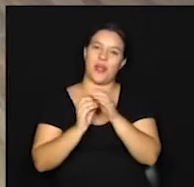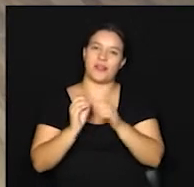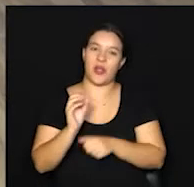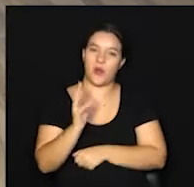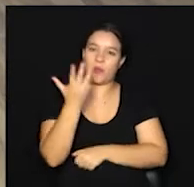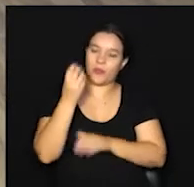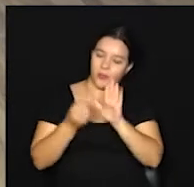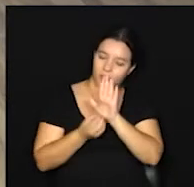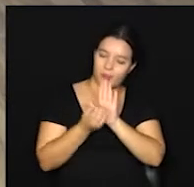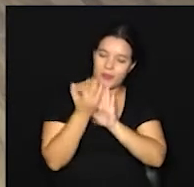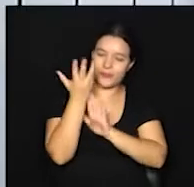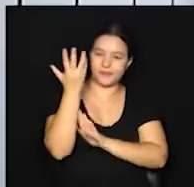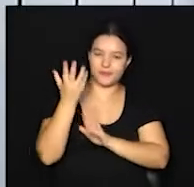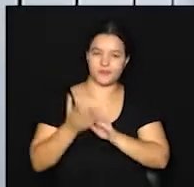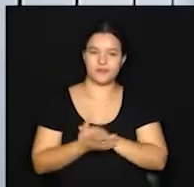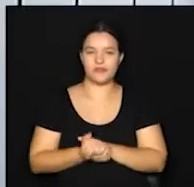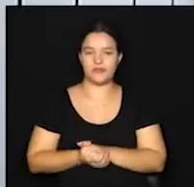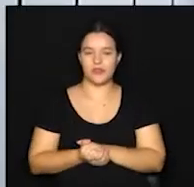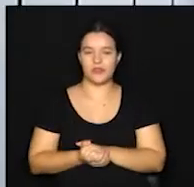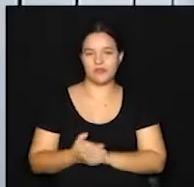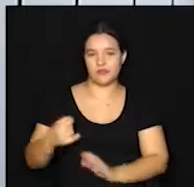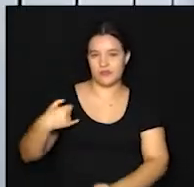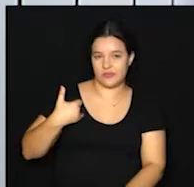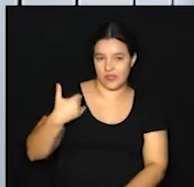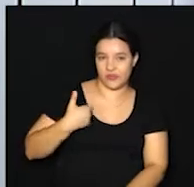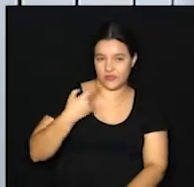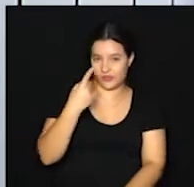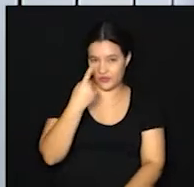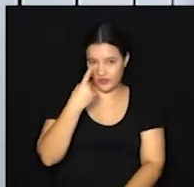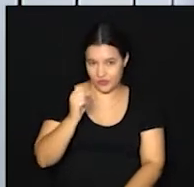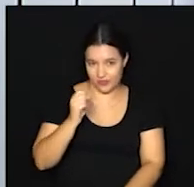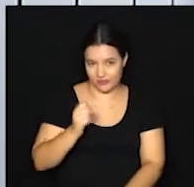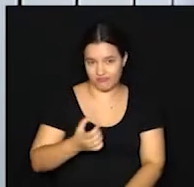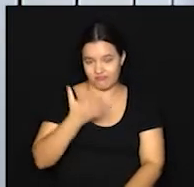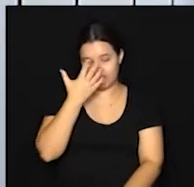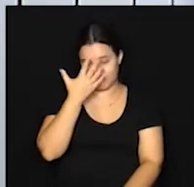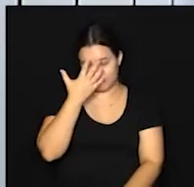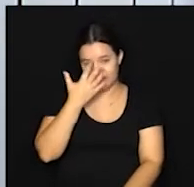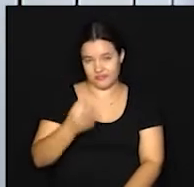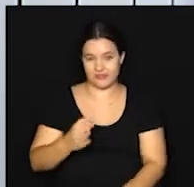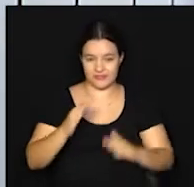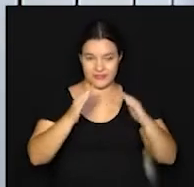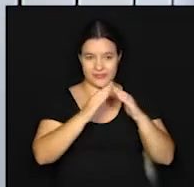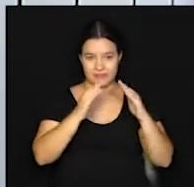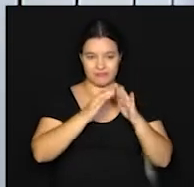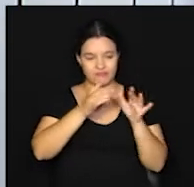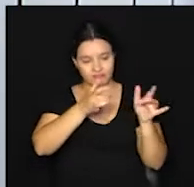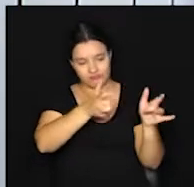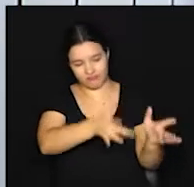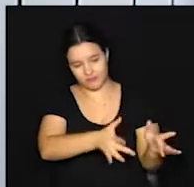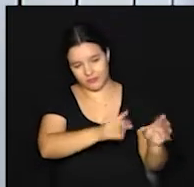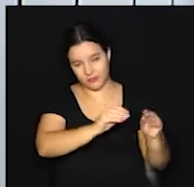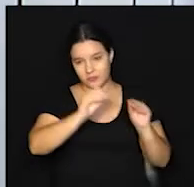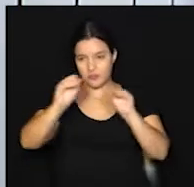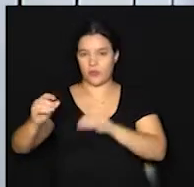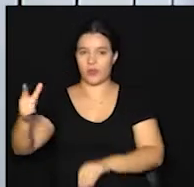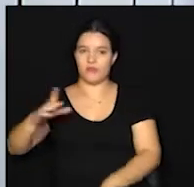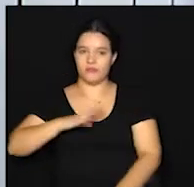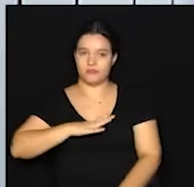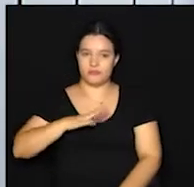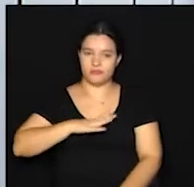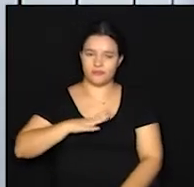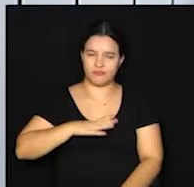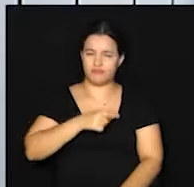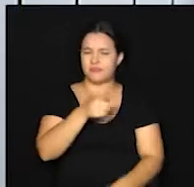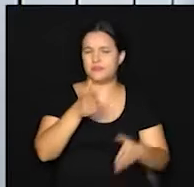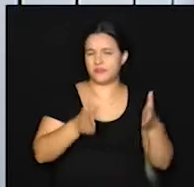várias vezes. Só retomando então, com 18 anos você decidiu deixar a sua casa, sair da cidade. Sim. Nesta